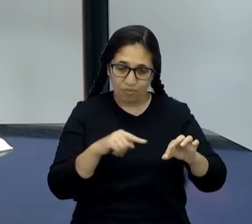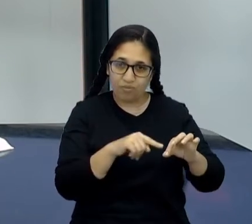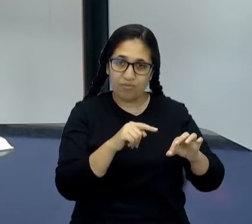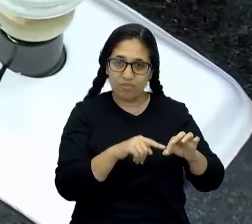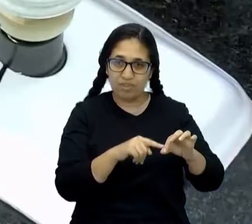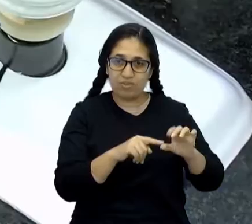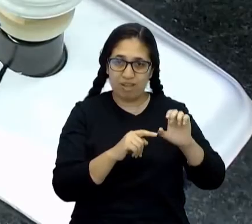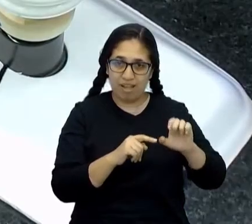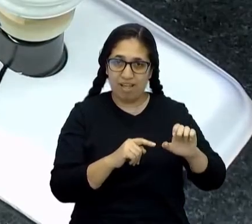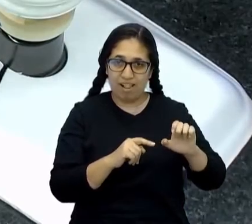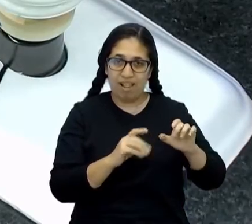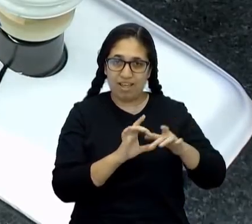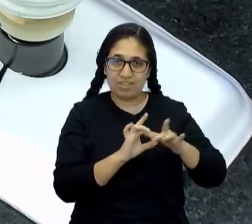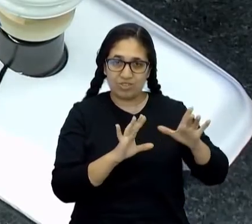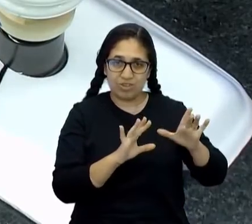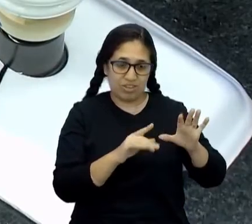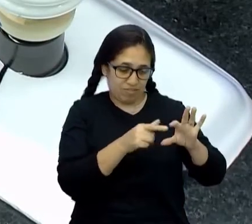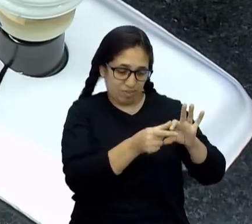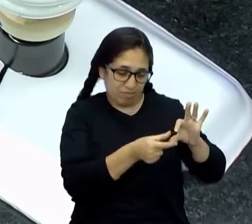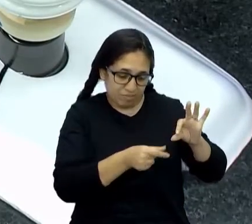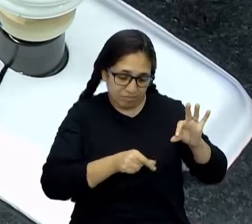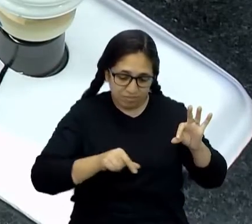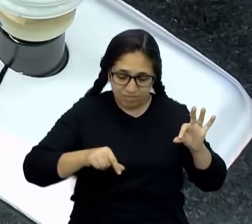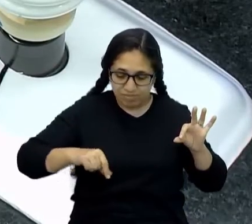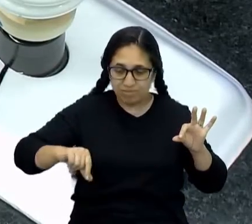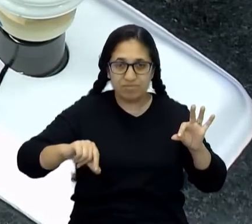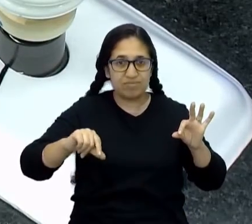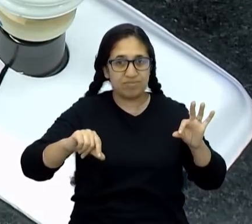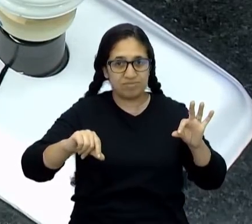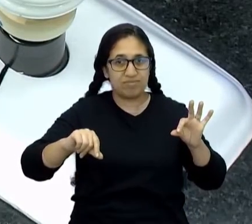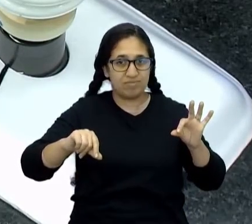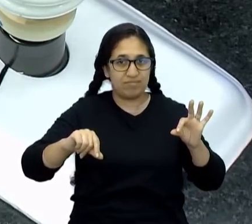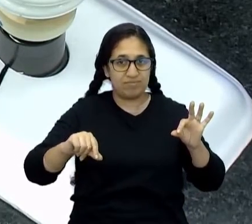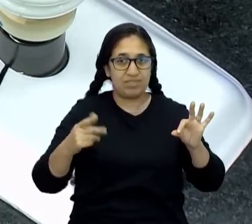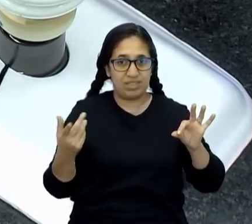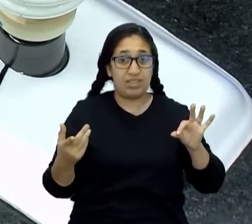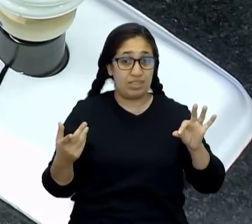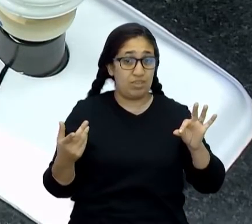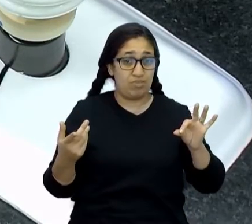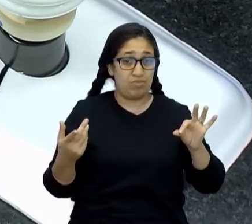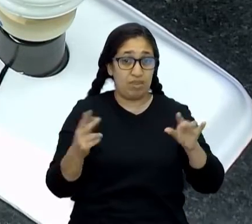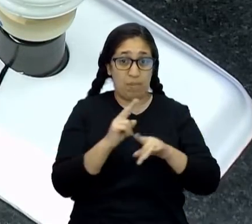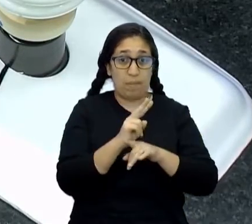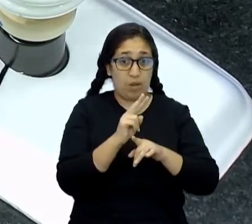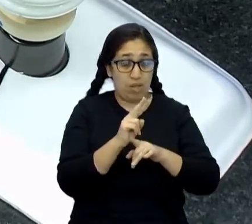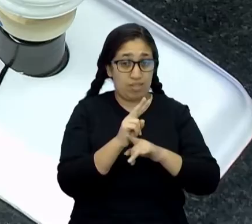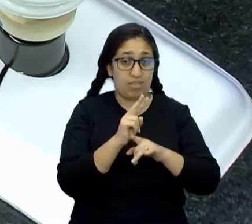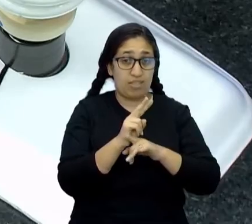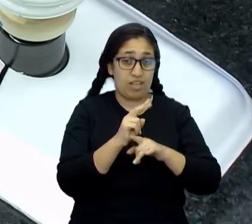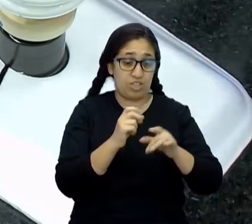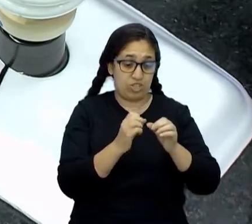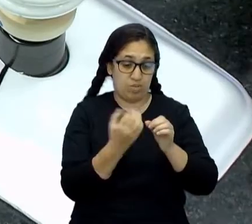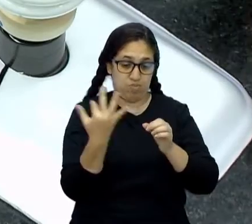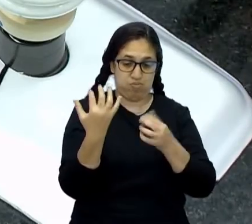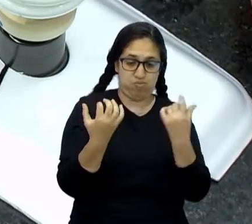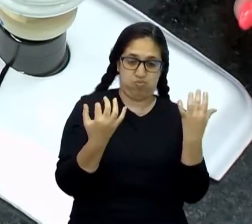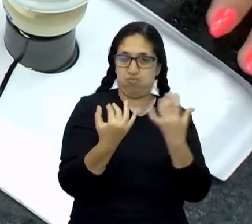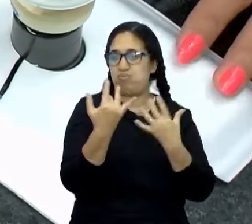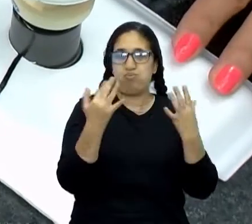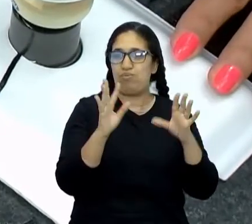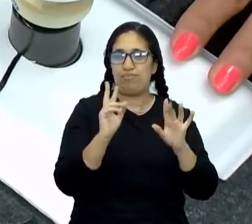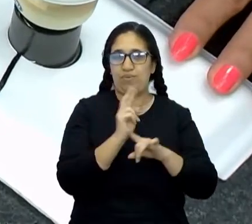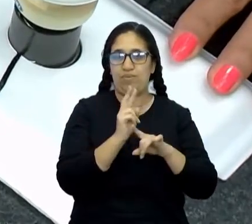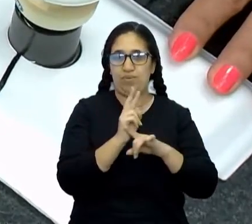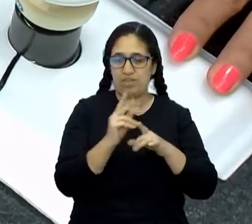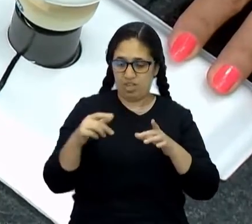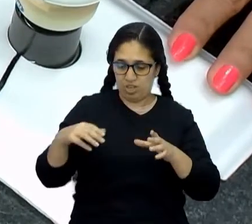elétrons livres, essa borracha aqui tem elétrons mais difíceis de movimentar, por isso é isolante, impede que os elétrons saiam dali. No